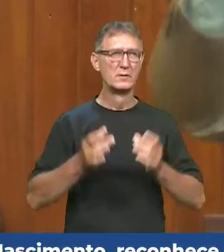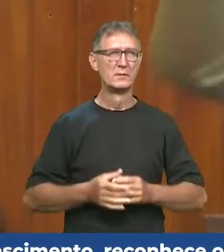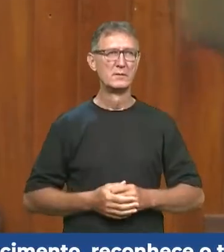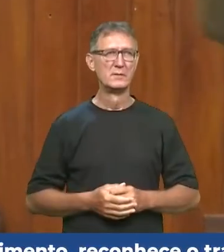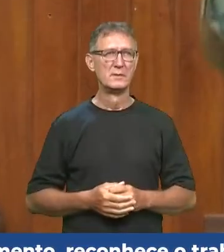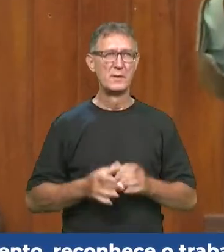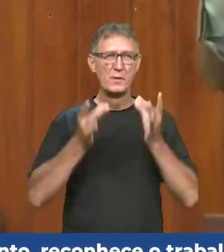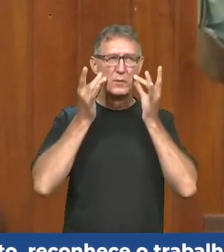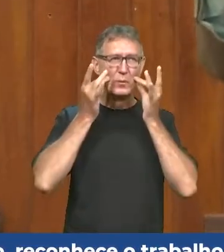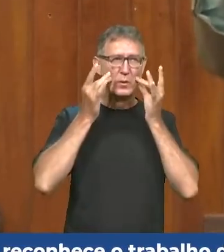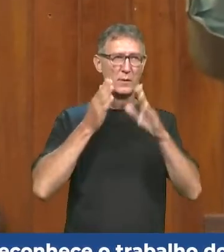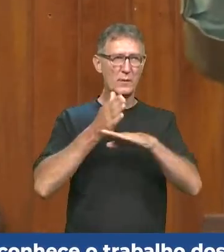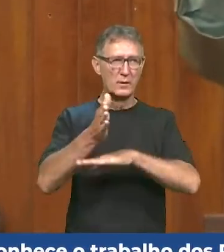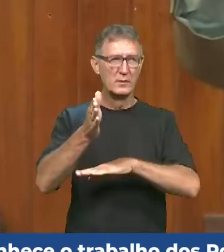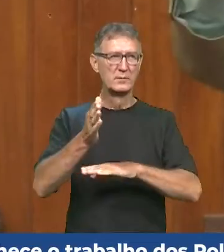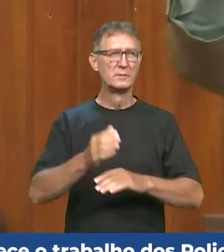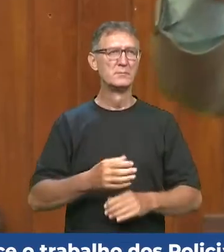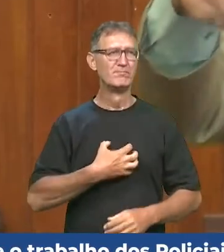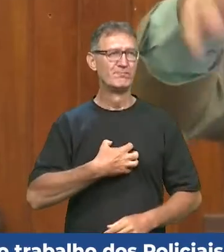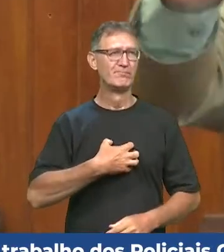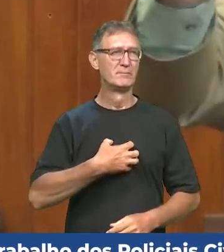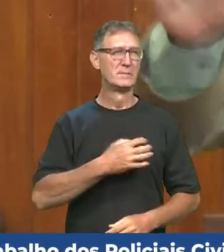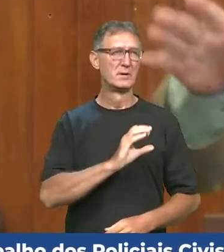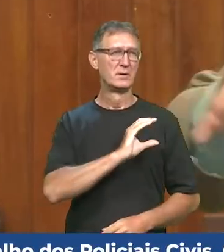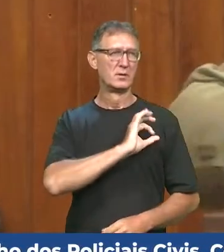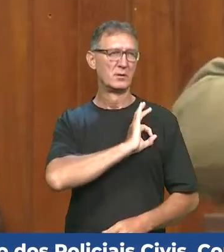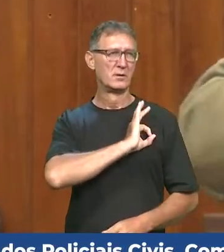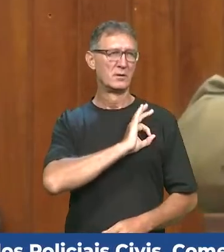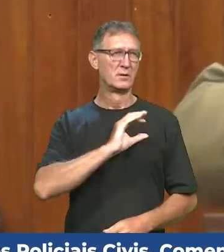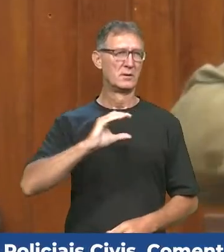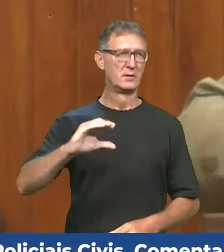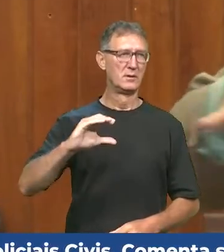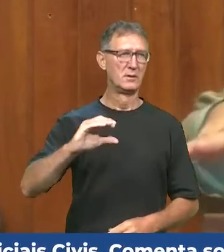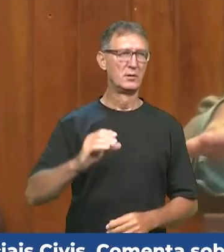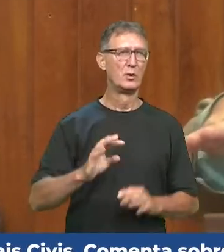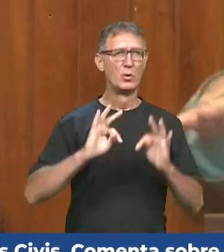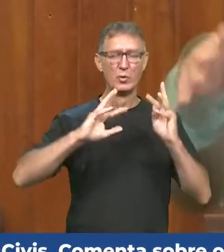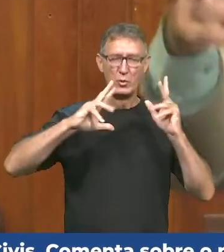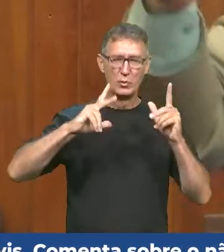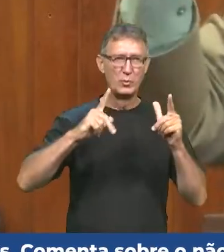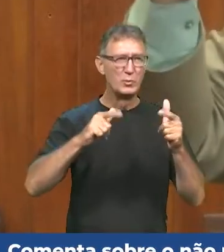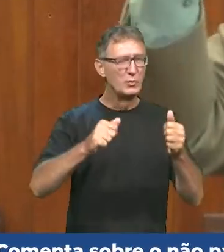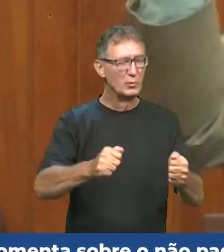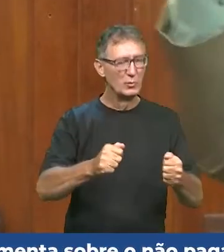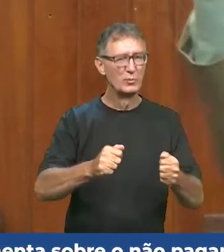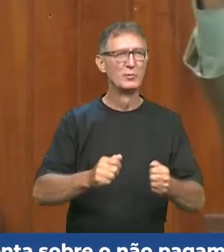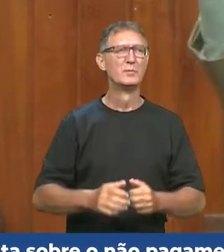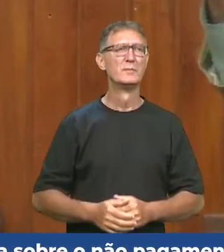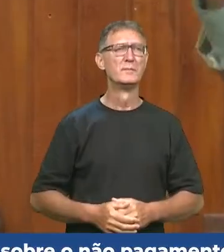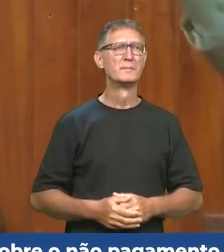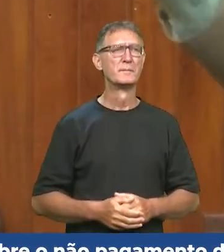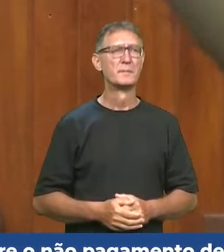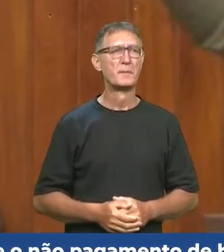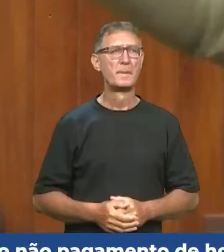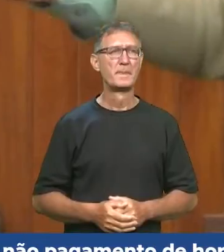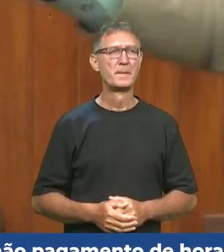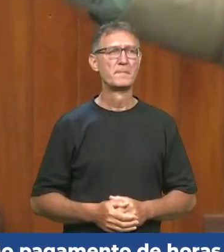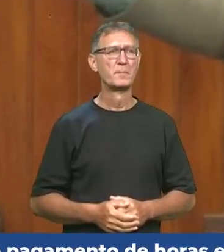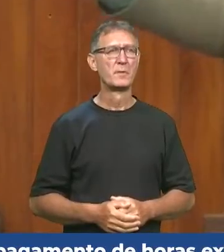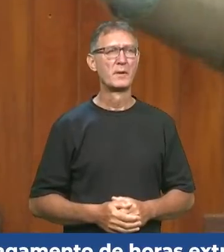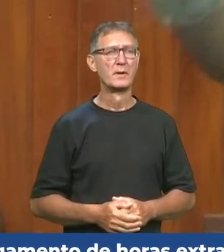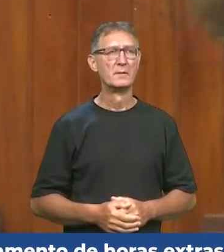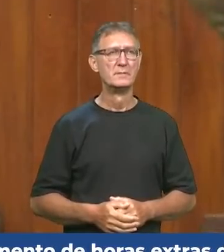e presenciei essa situação. Então, tudo, como o poder público não